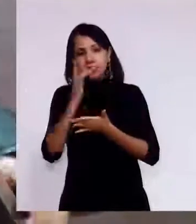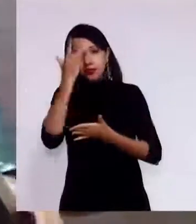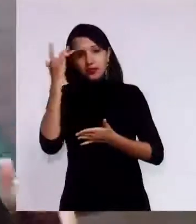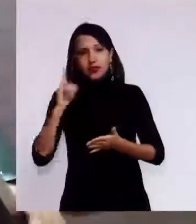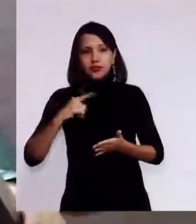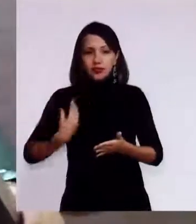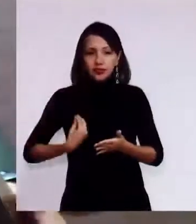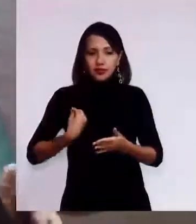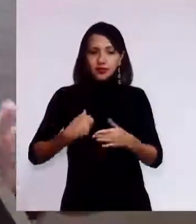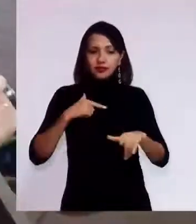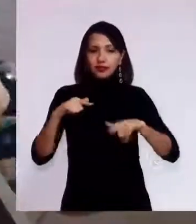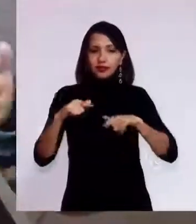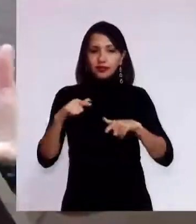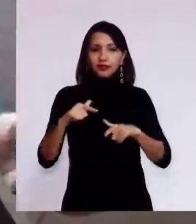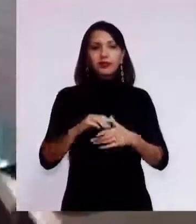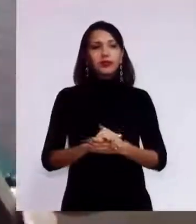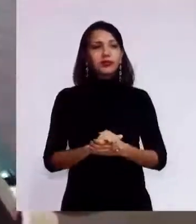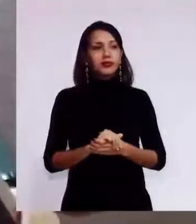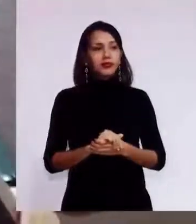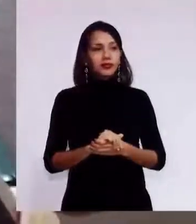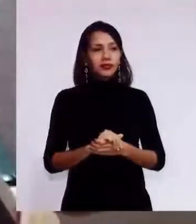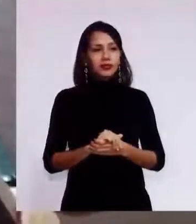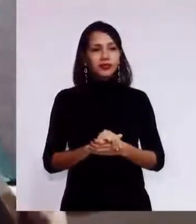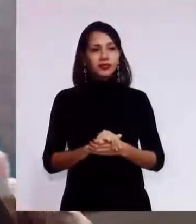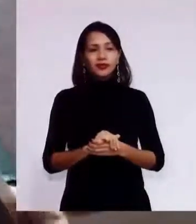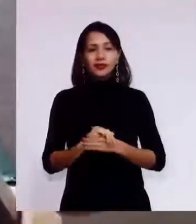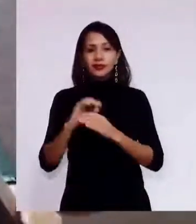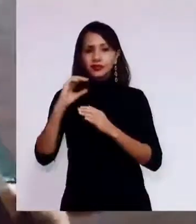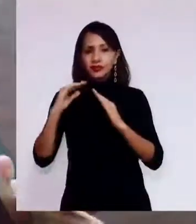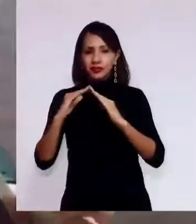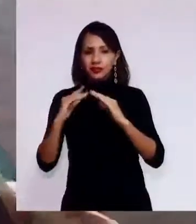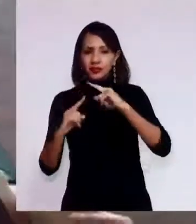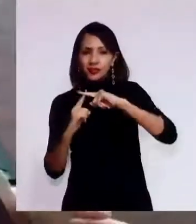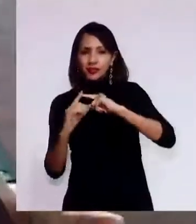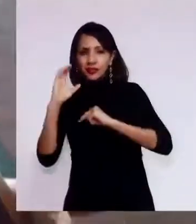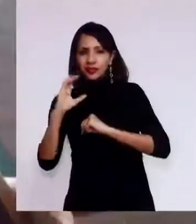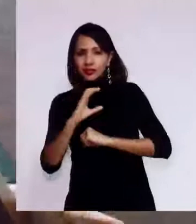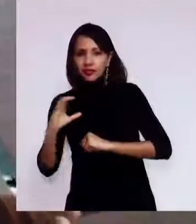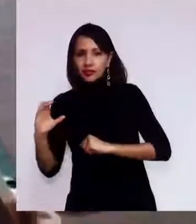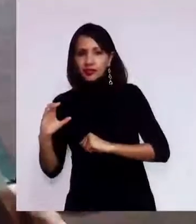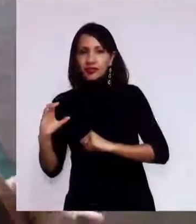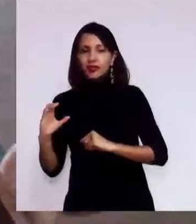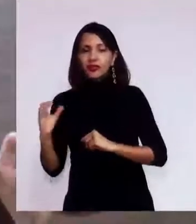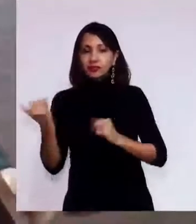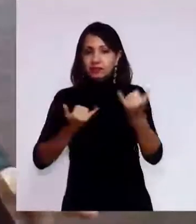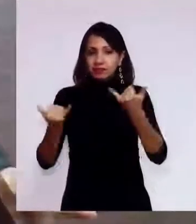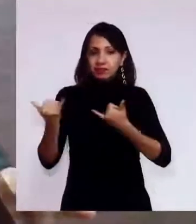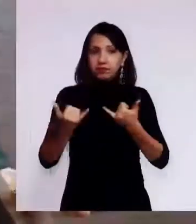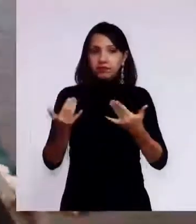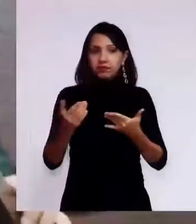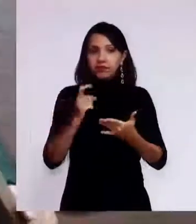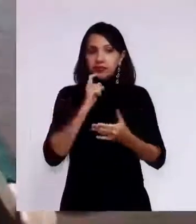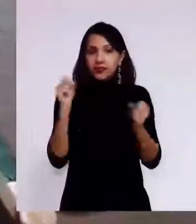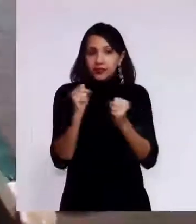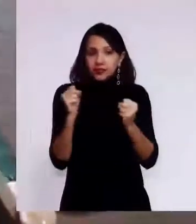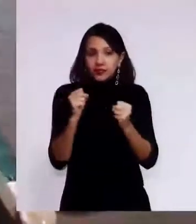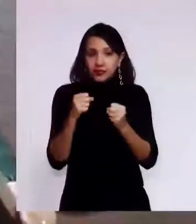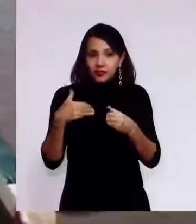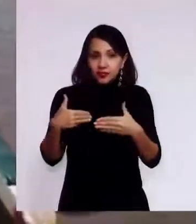que trabalham fazendo pastorais, não é? E a partir da notícia de que o frio seria mais intenso desde o final de